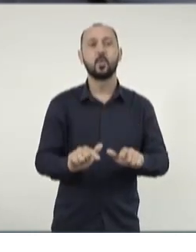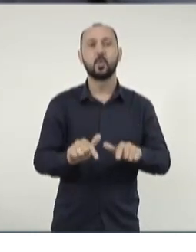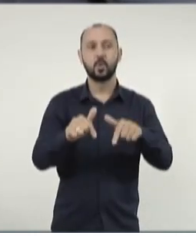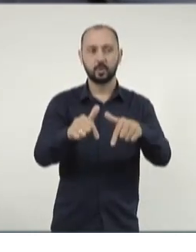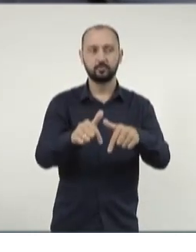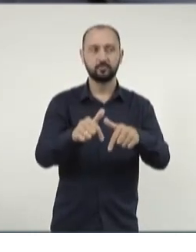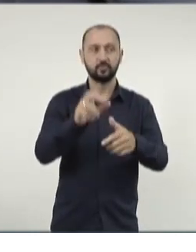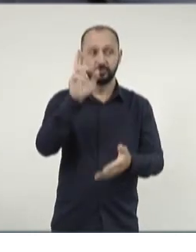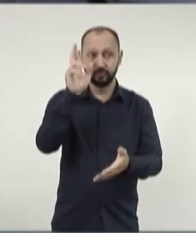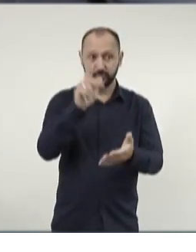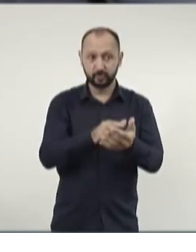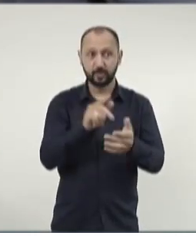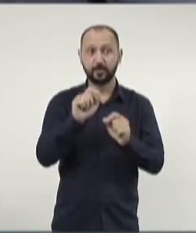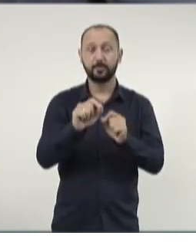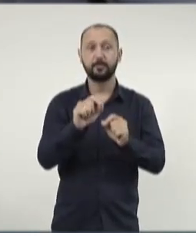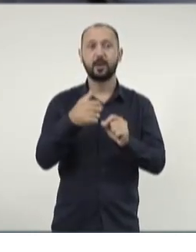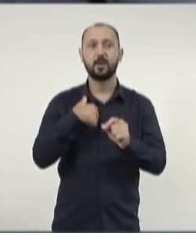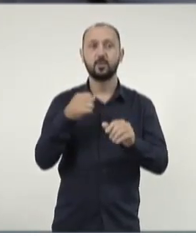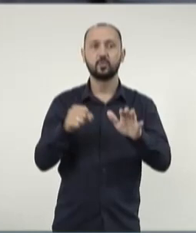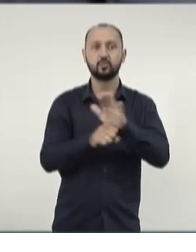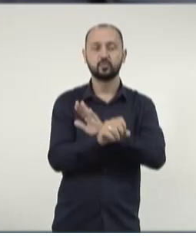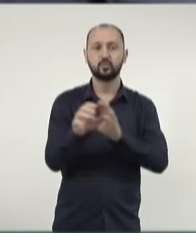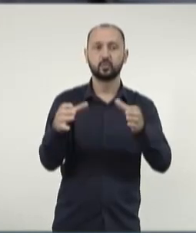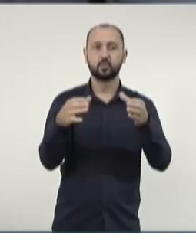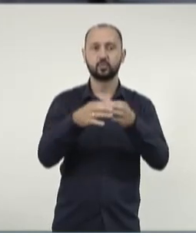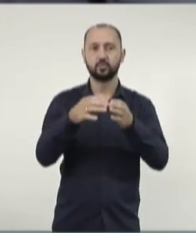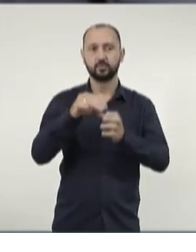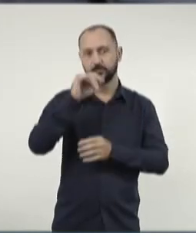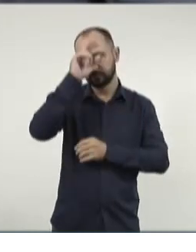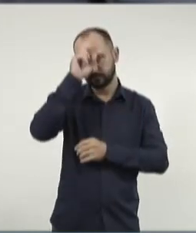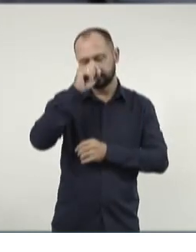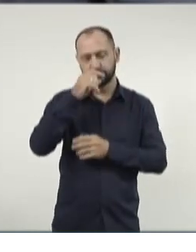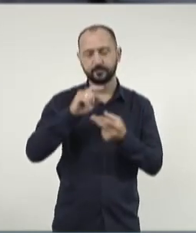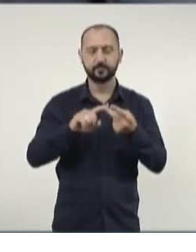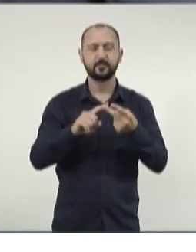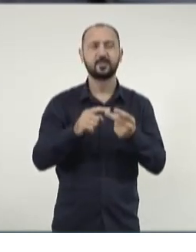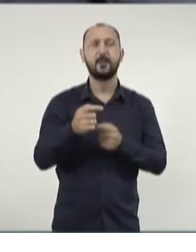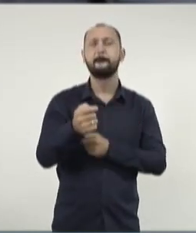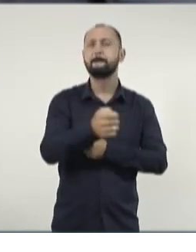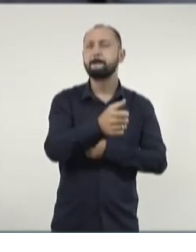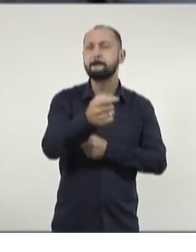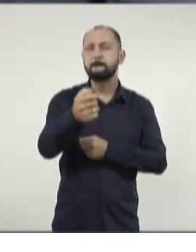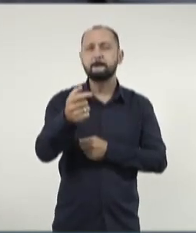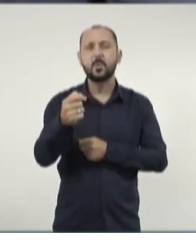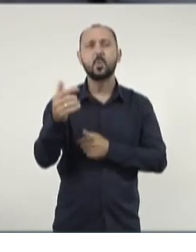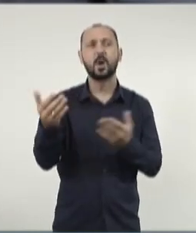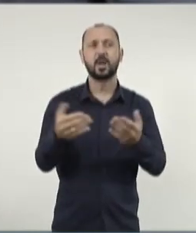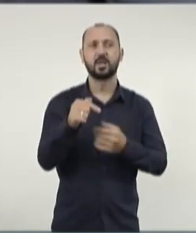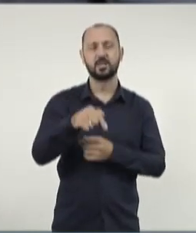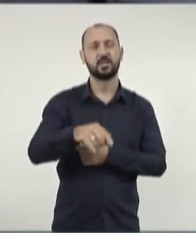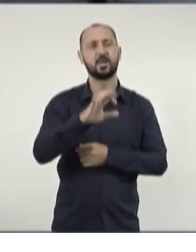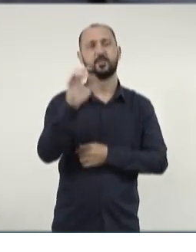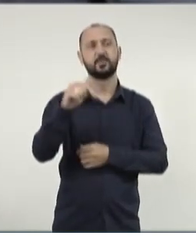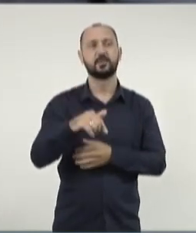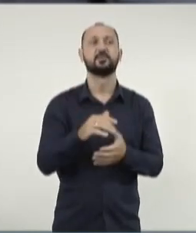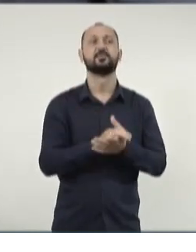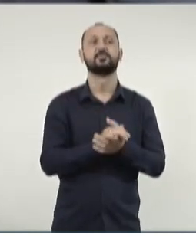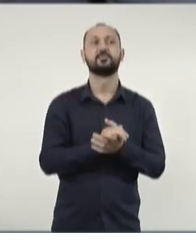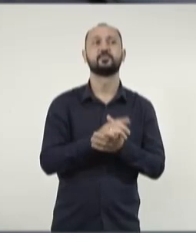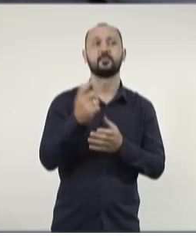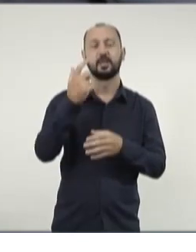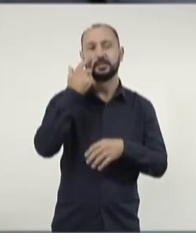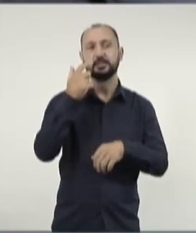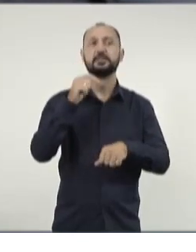lutado, literalmente, para me inserir no contexto hospitalar. Nós somos muito poucos em Campo Grande hoje ainda, e